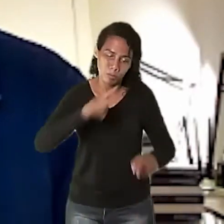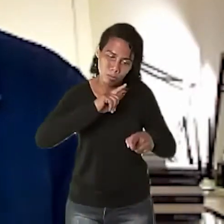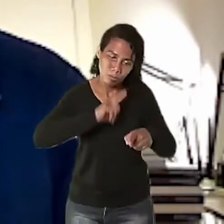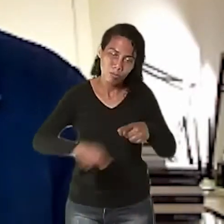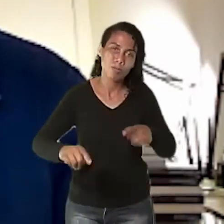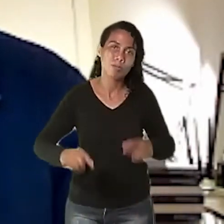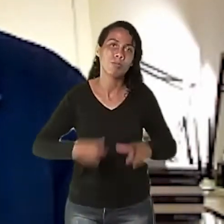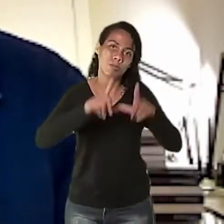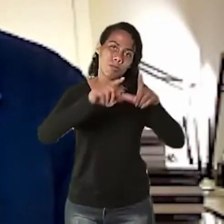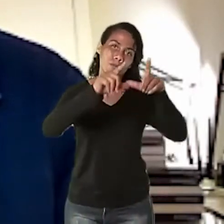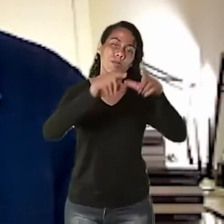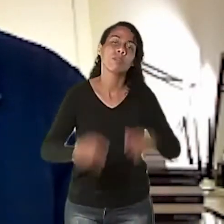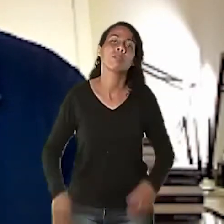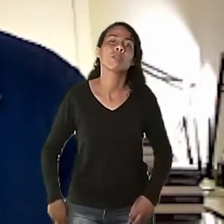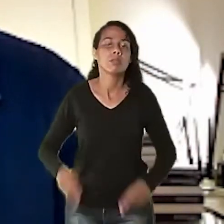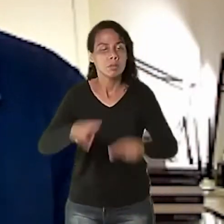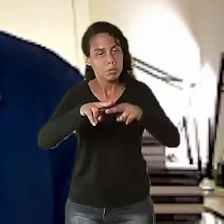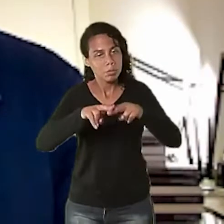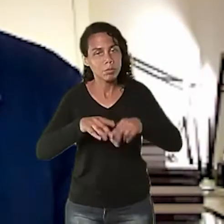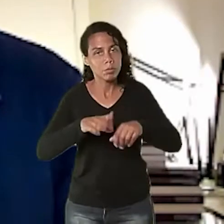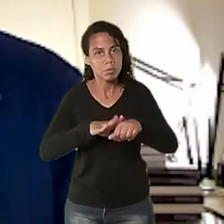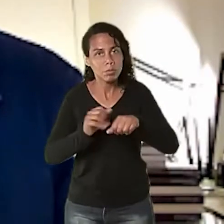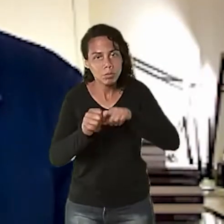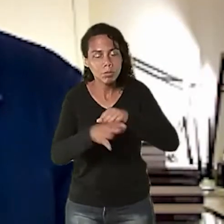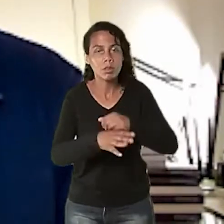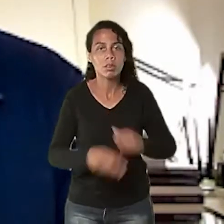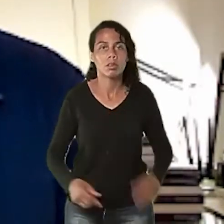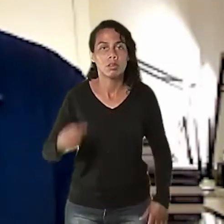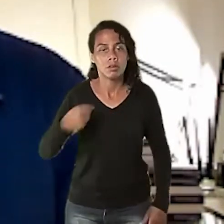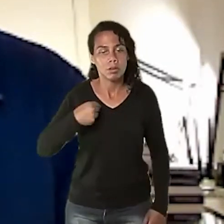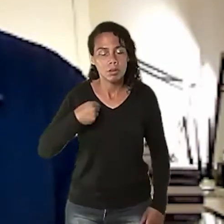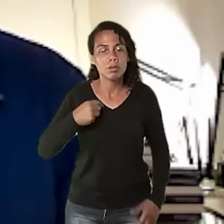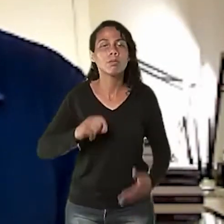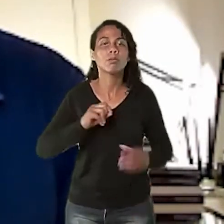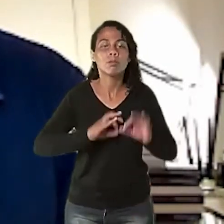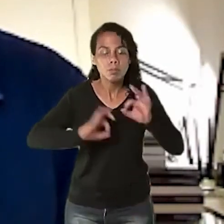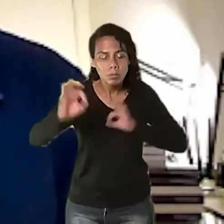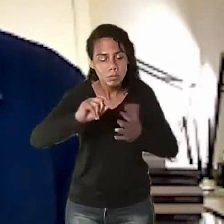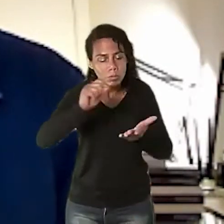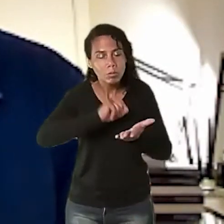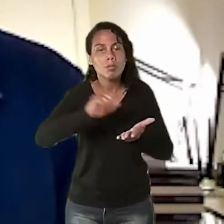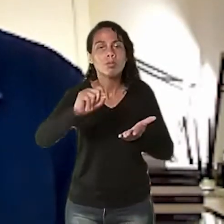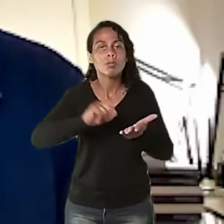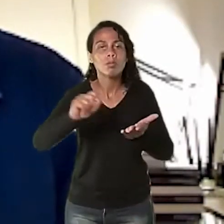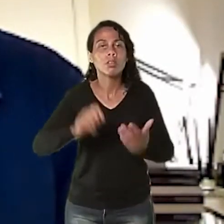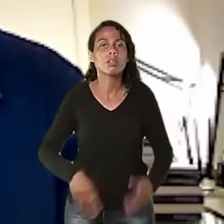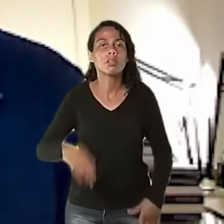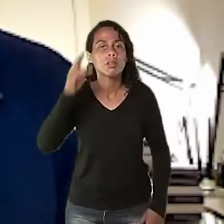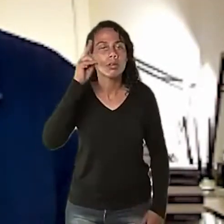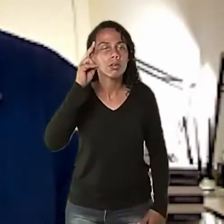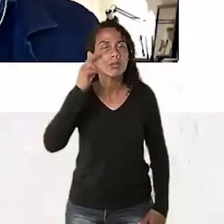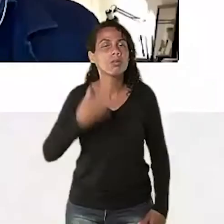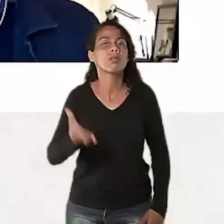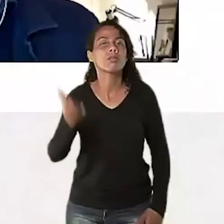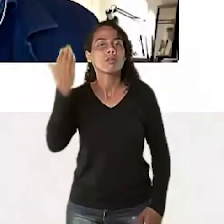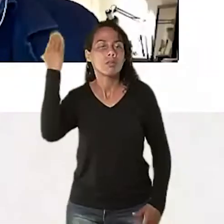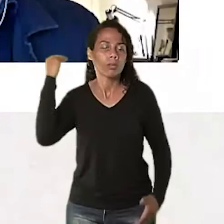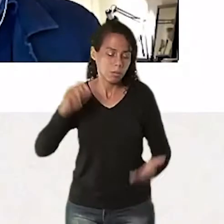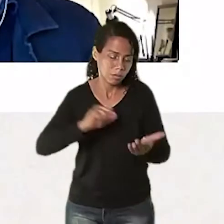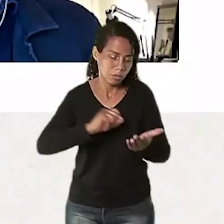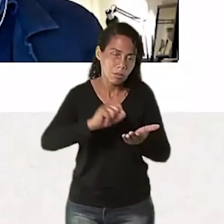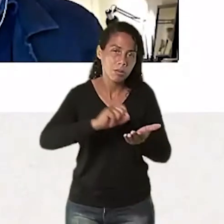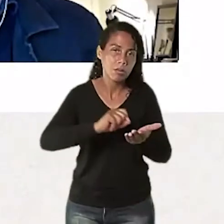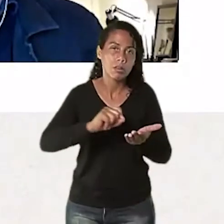editar a experiência e tentar transformar ela em algo mais que lembrança, né? E também convidar as pessoas para ir